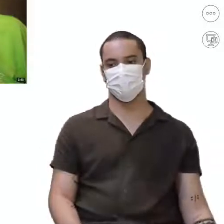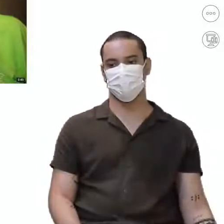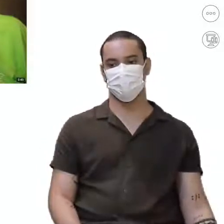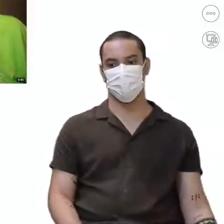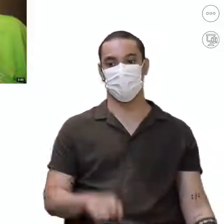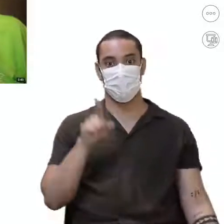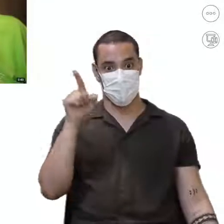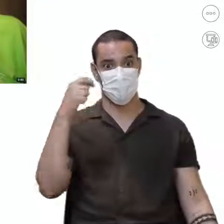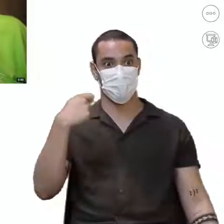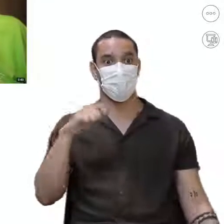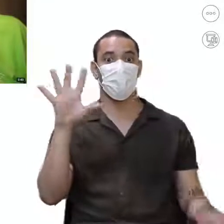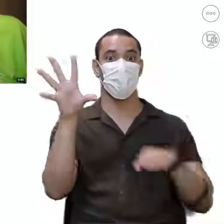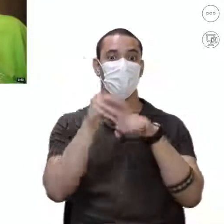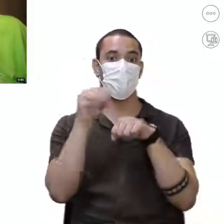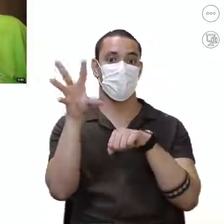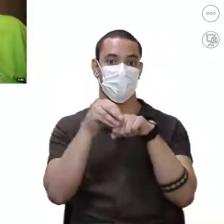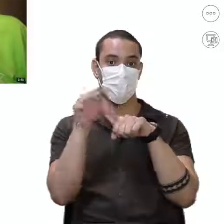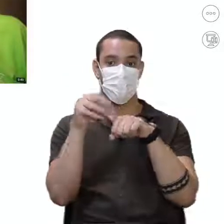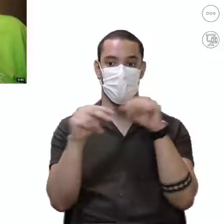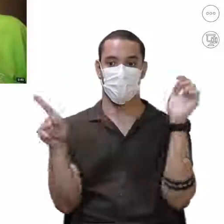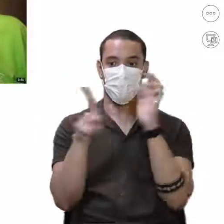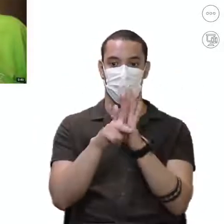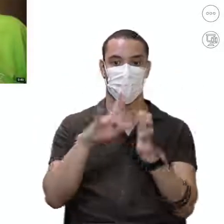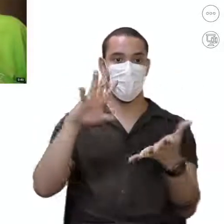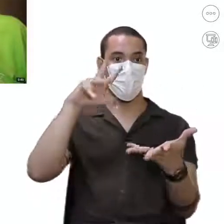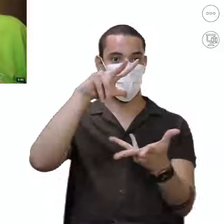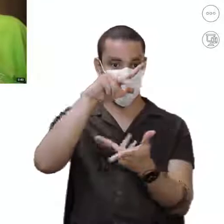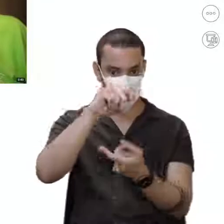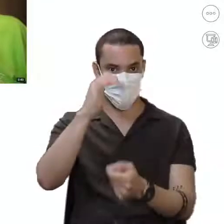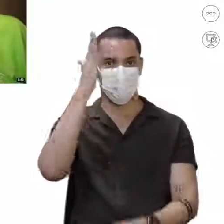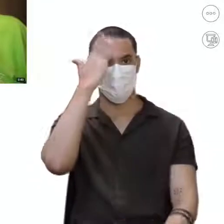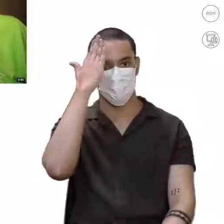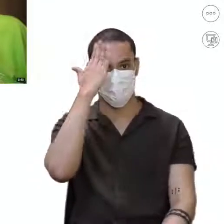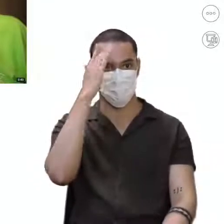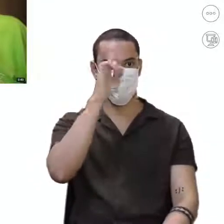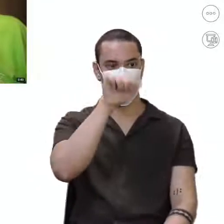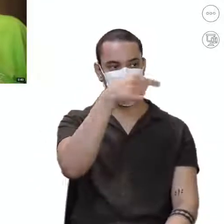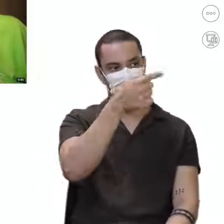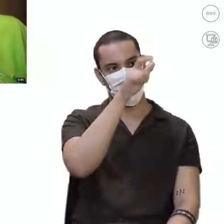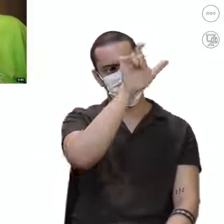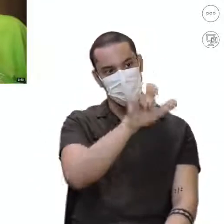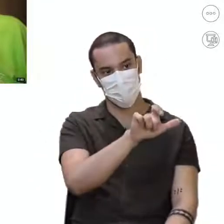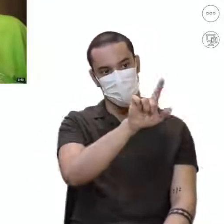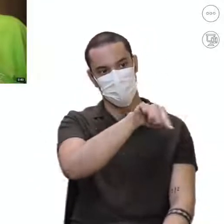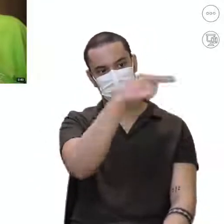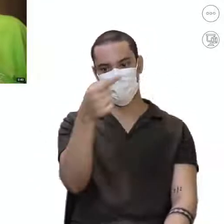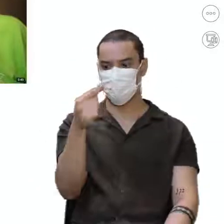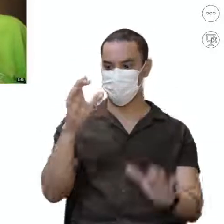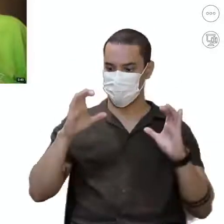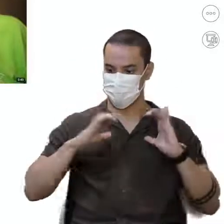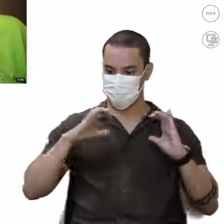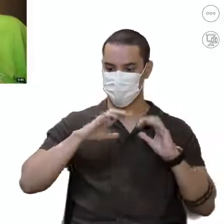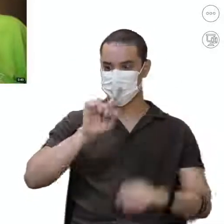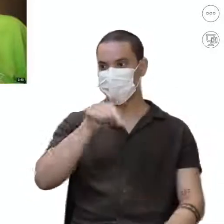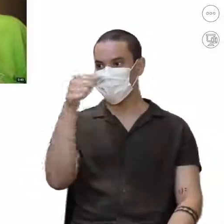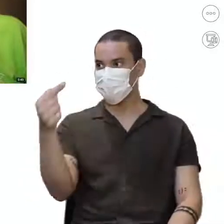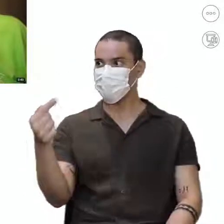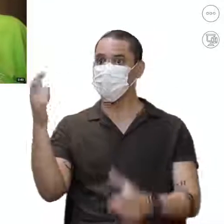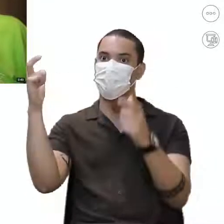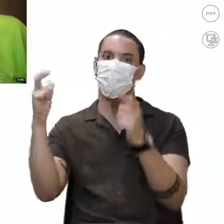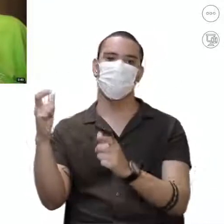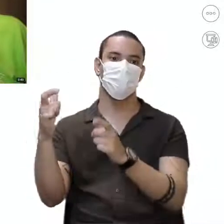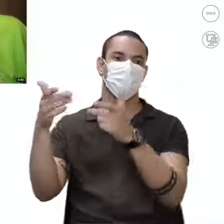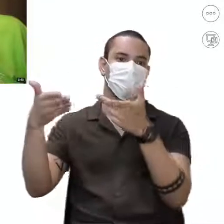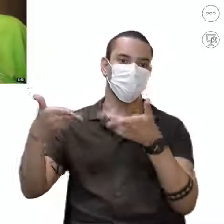Isso você tem que aplicar o seu conhecimento de mundo também, saber que, poxa, depois do nome de uma pessoa, pode também vir a ideia